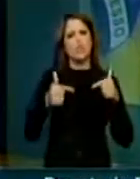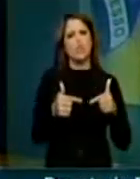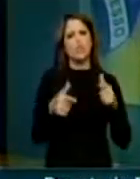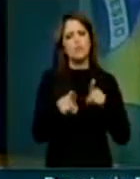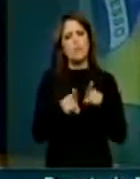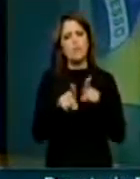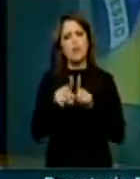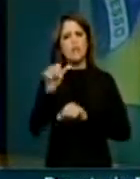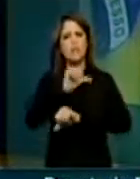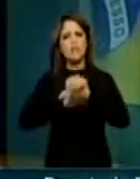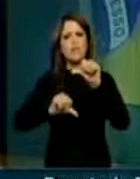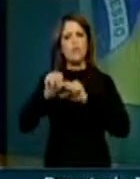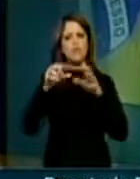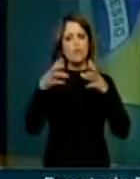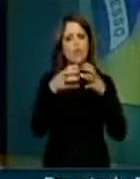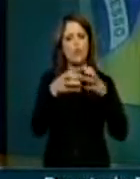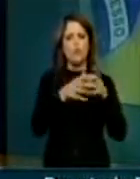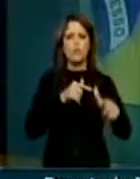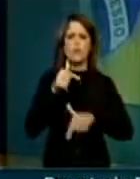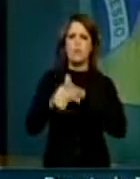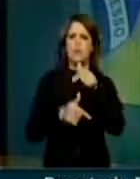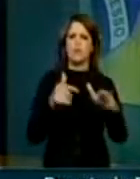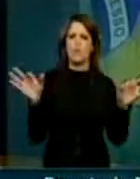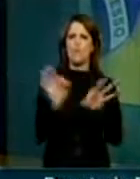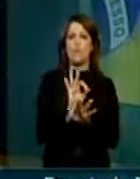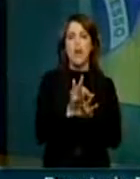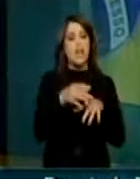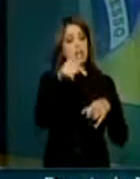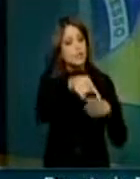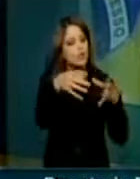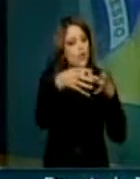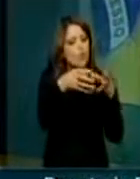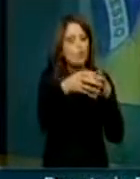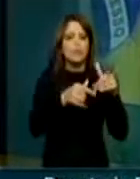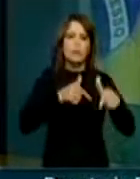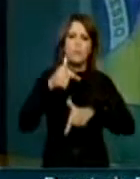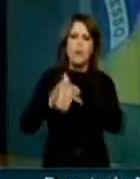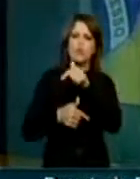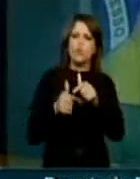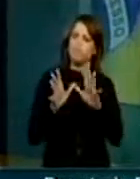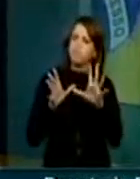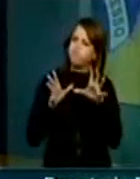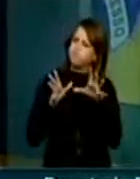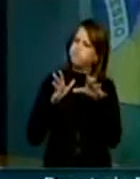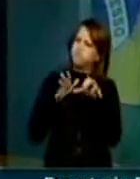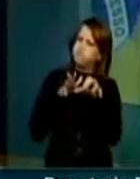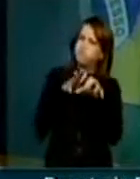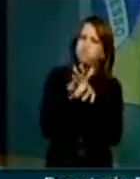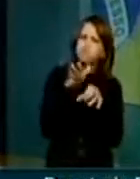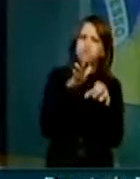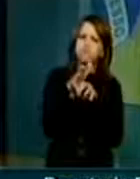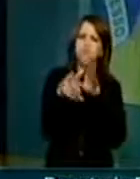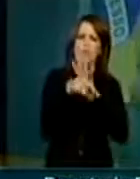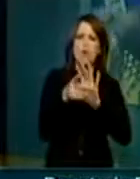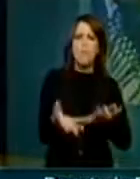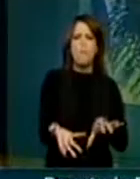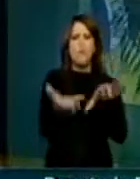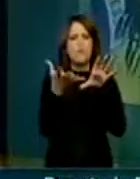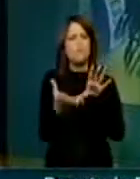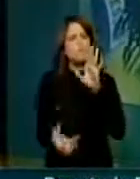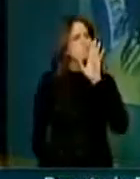de transformação da classe trabalhadora. Esta classe trabalhadora lotou tantas vezes esse